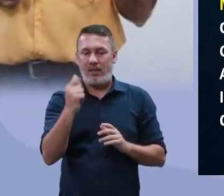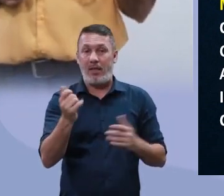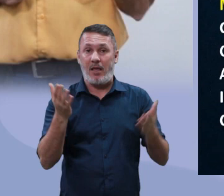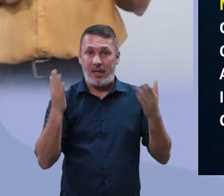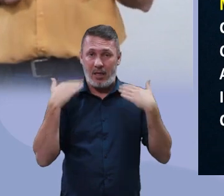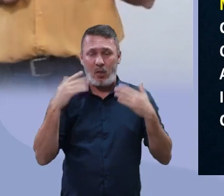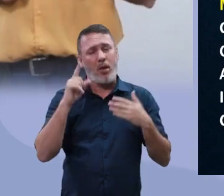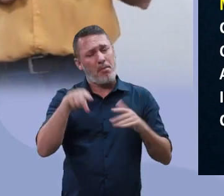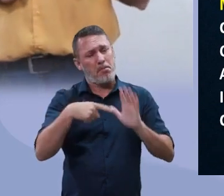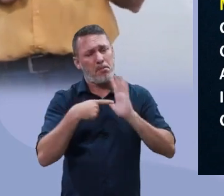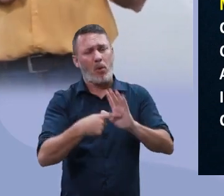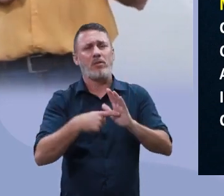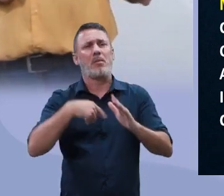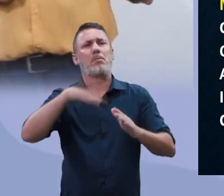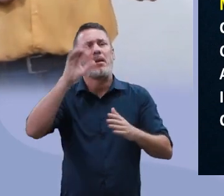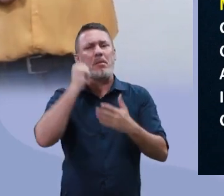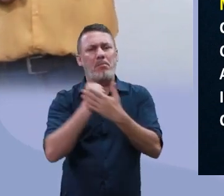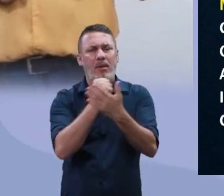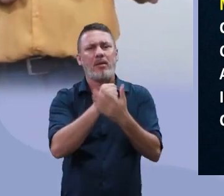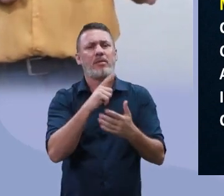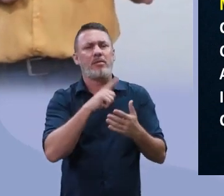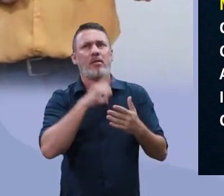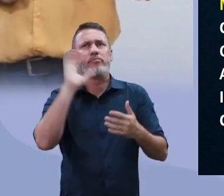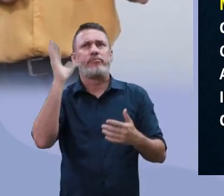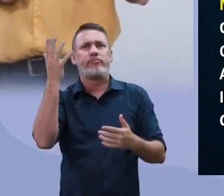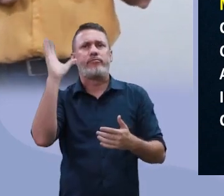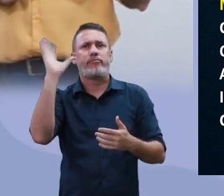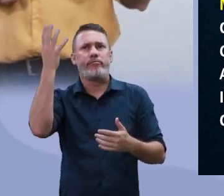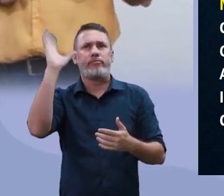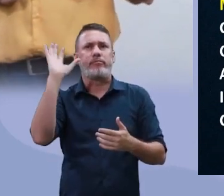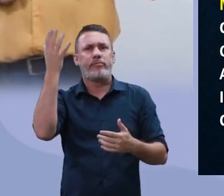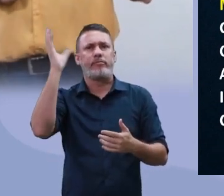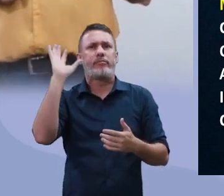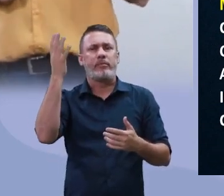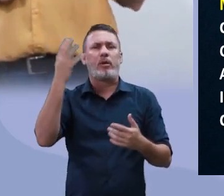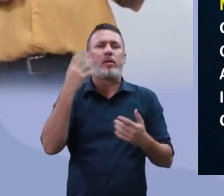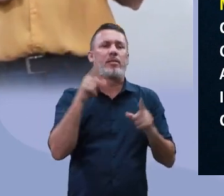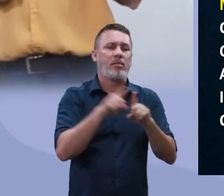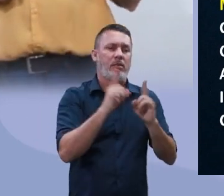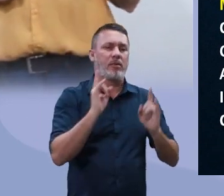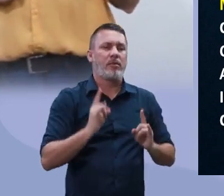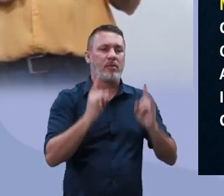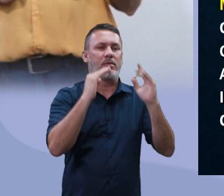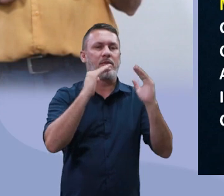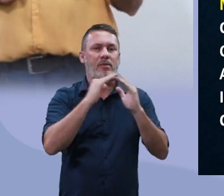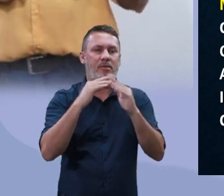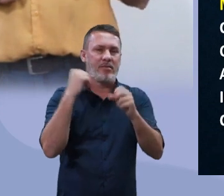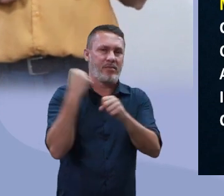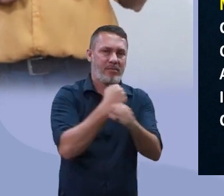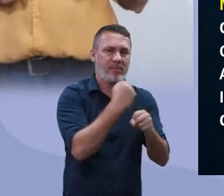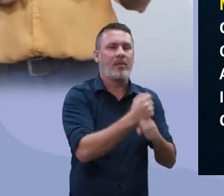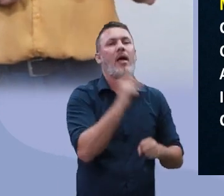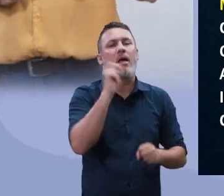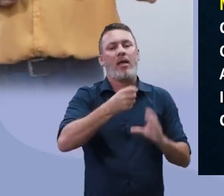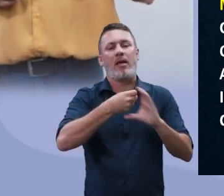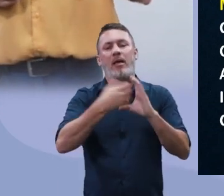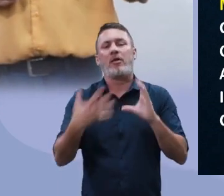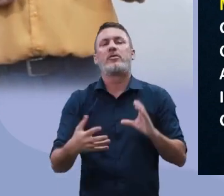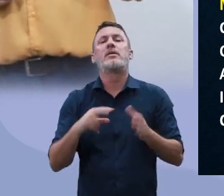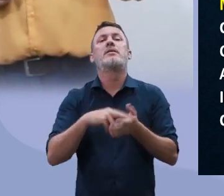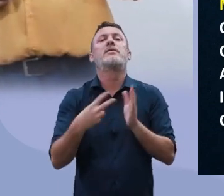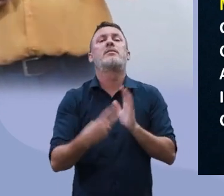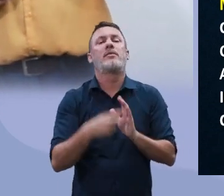o exemplo mais marcante da modificação das condições iniciais do clima pelo processo de urbanização, que é caracterizado